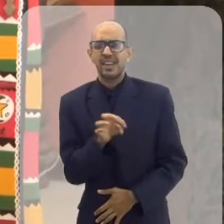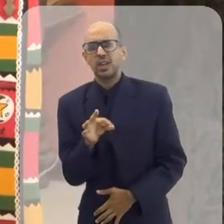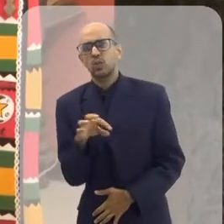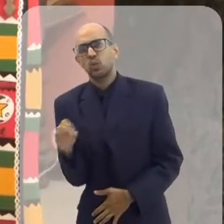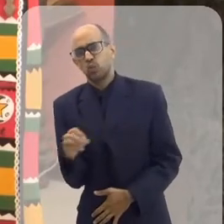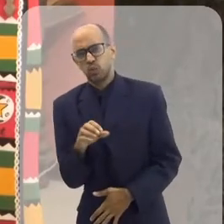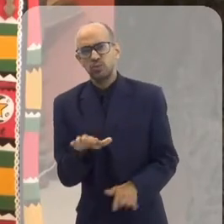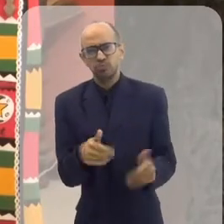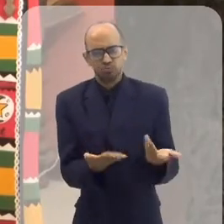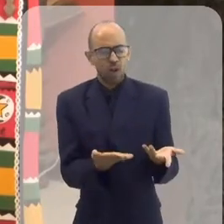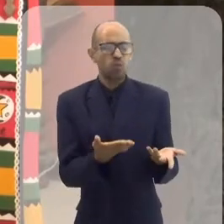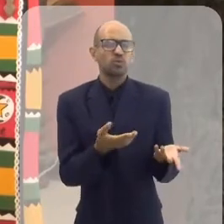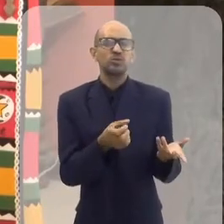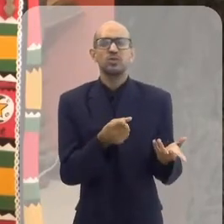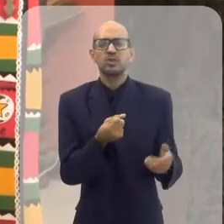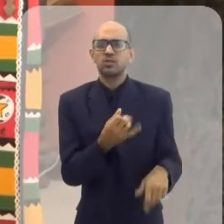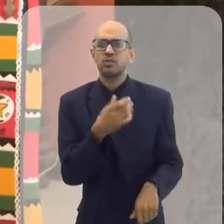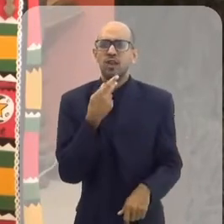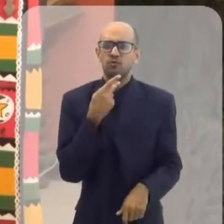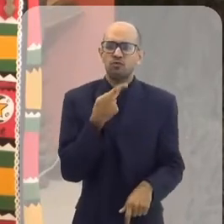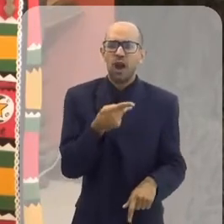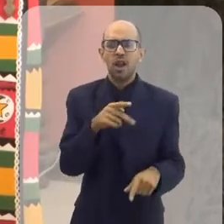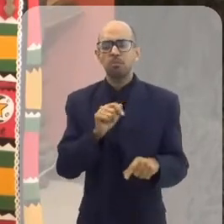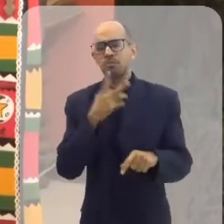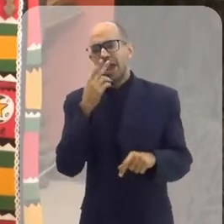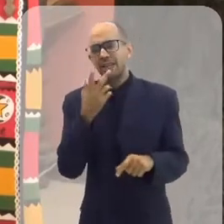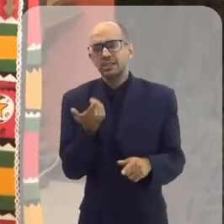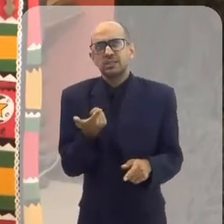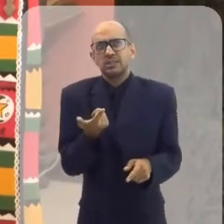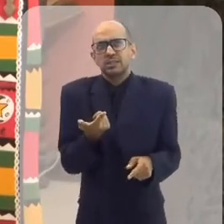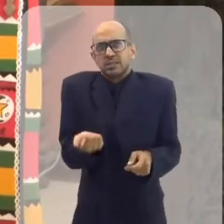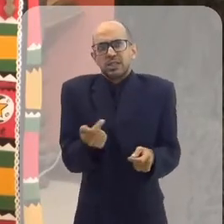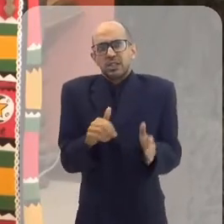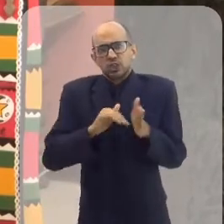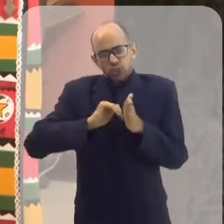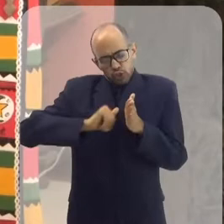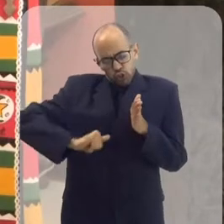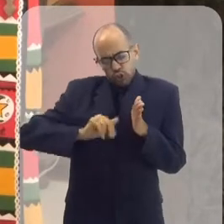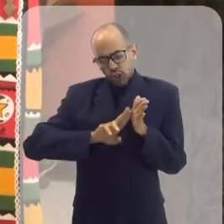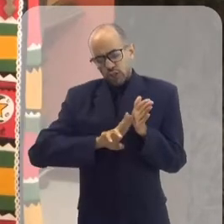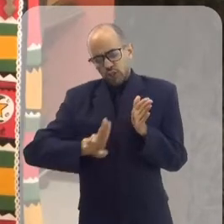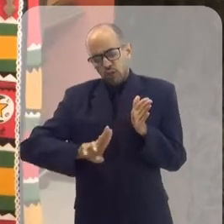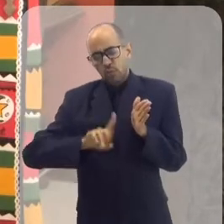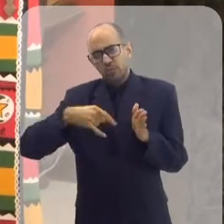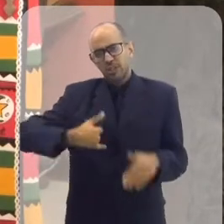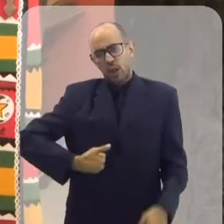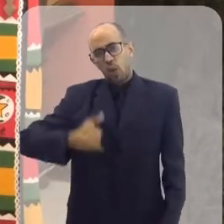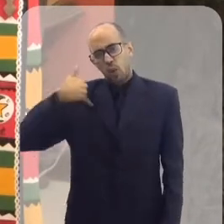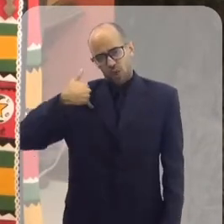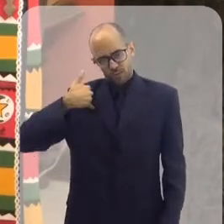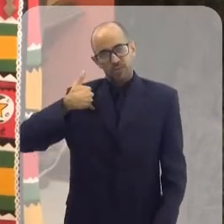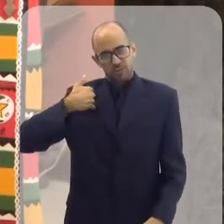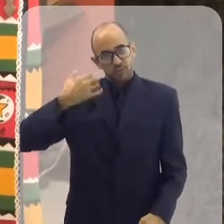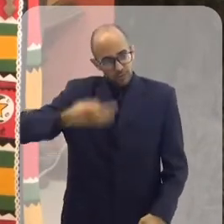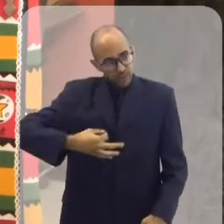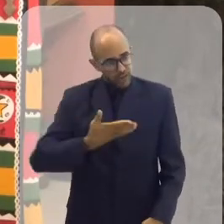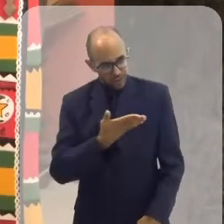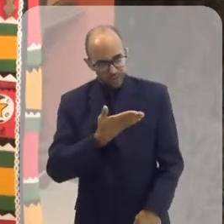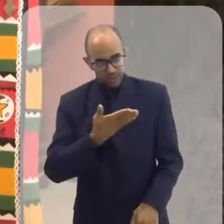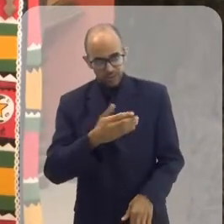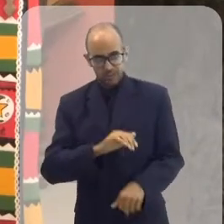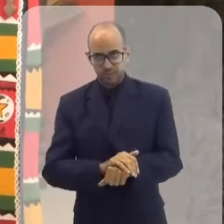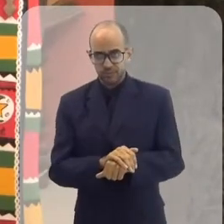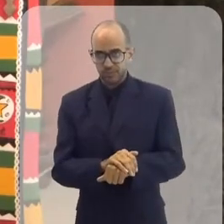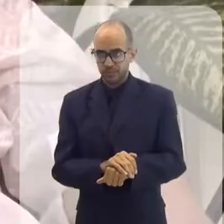e de uma certa forma é tira esse essa esse nome que a pessoa tem aquele orgulho de falar qual é a